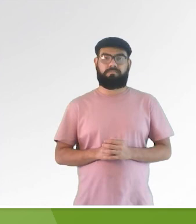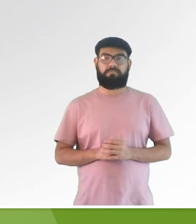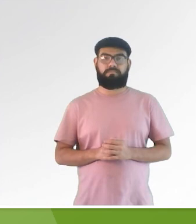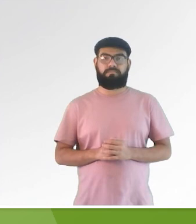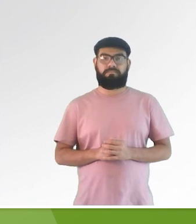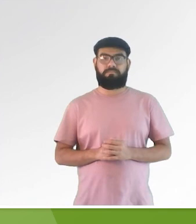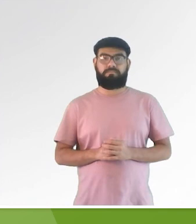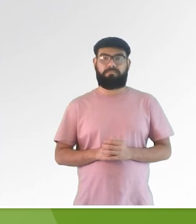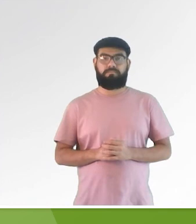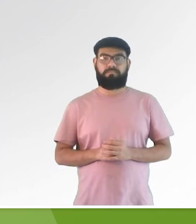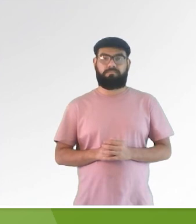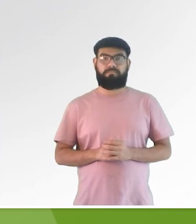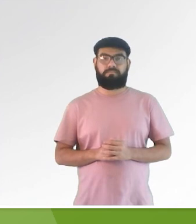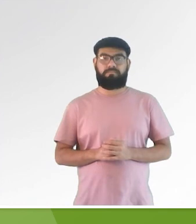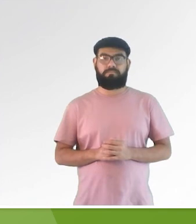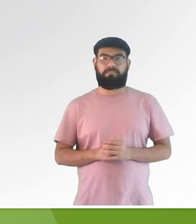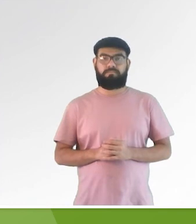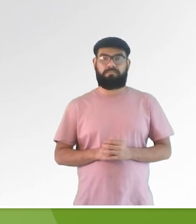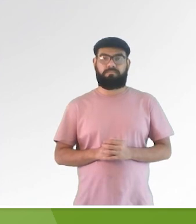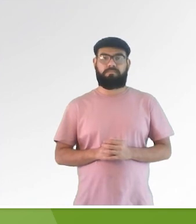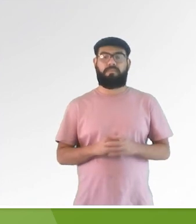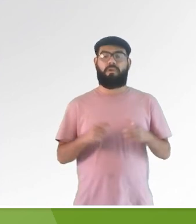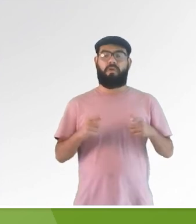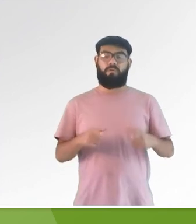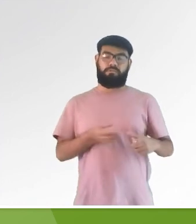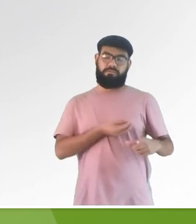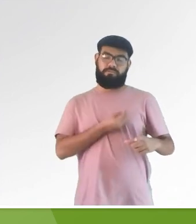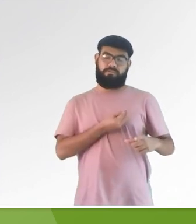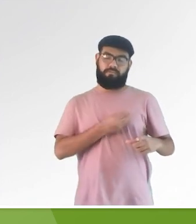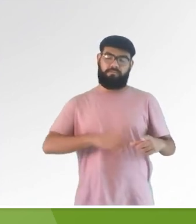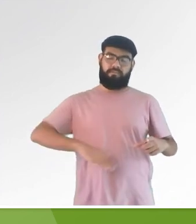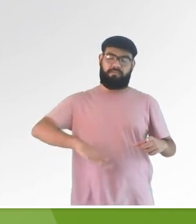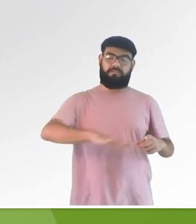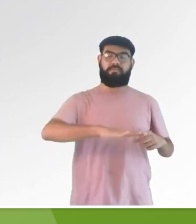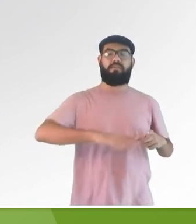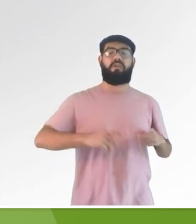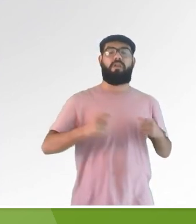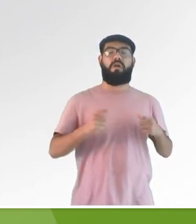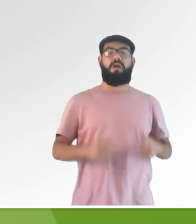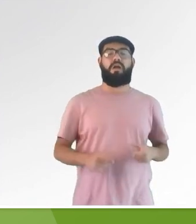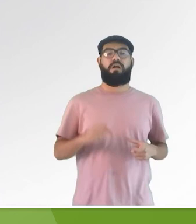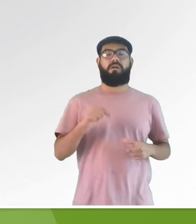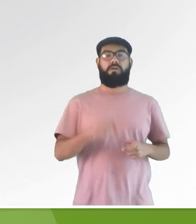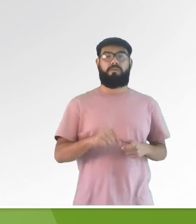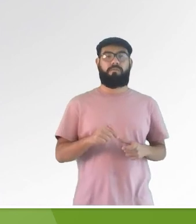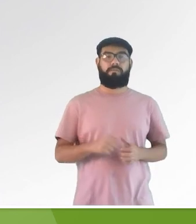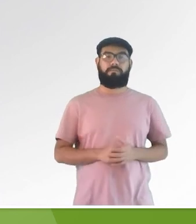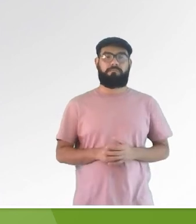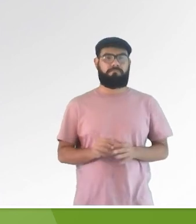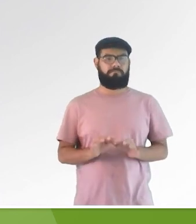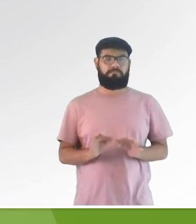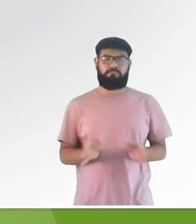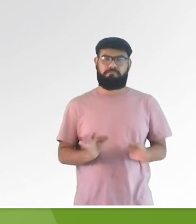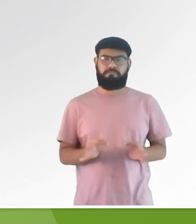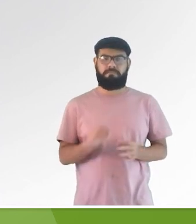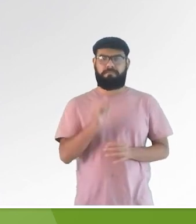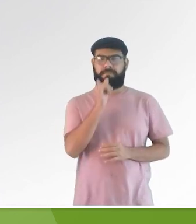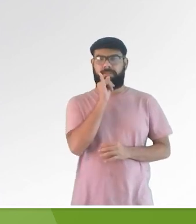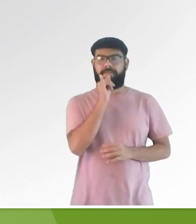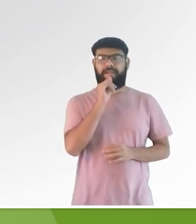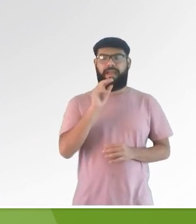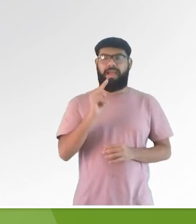endereço dela dentro de um ecossistema. Não é? Então, é muito simples, né? A gente pensar no habitat,